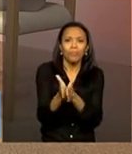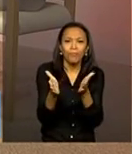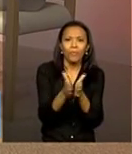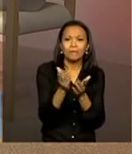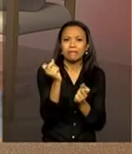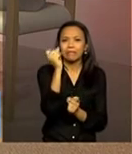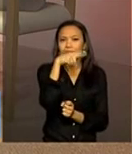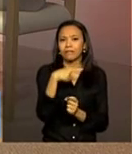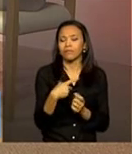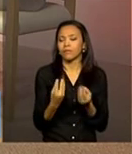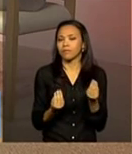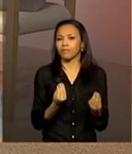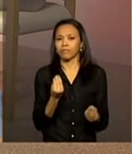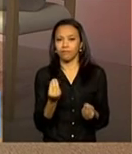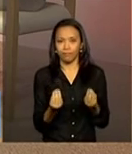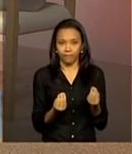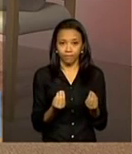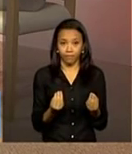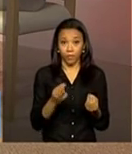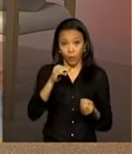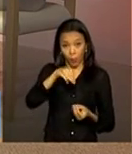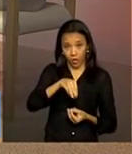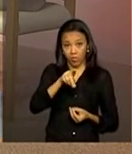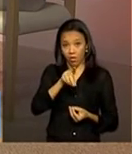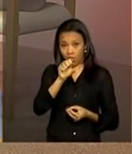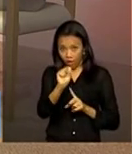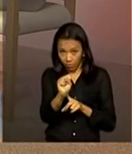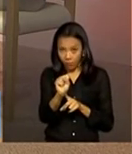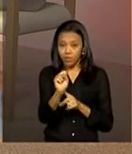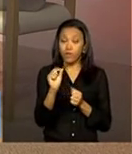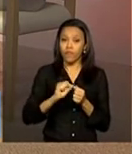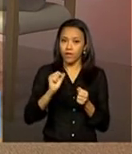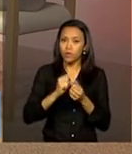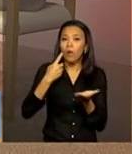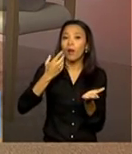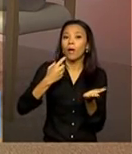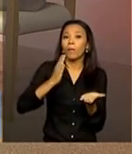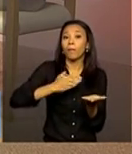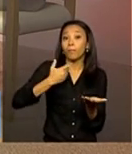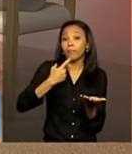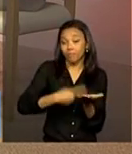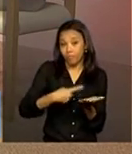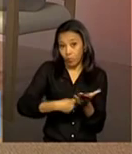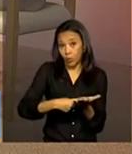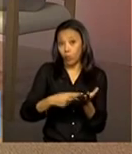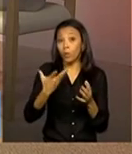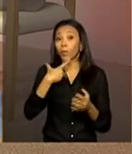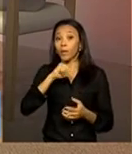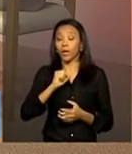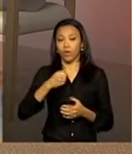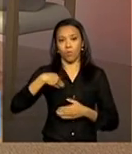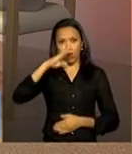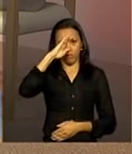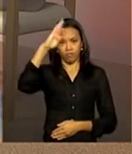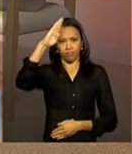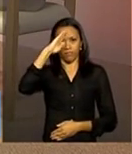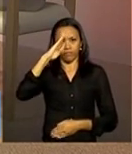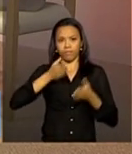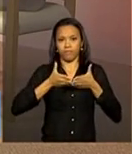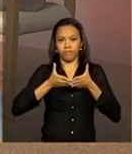eh a omds fez a proposta em parceria com a Marinha Brasileira de construir